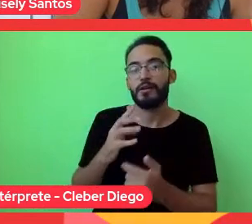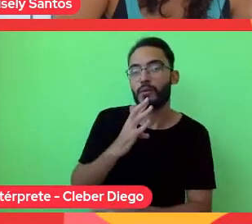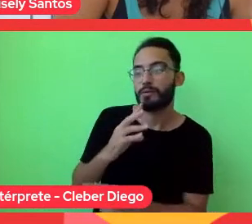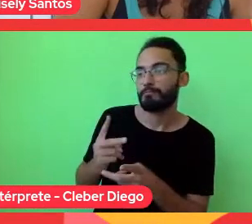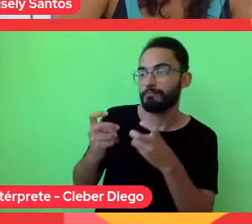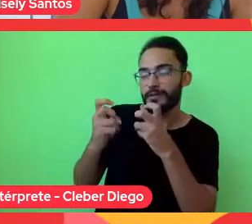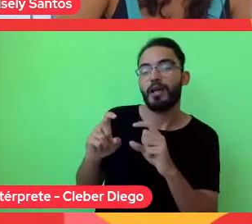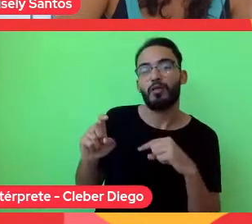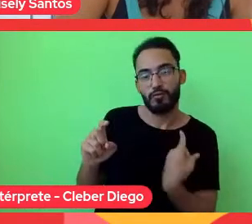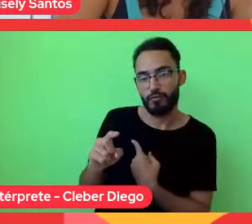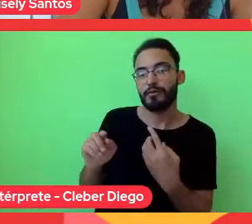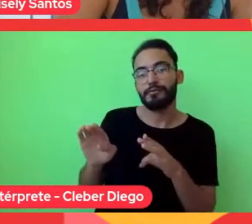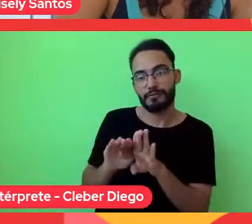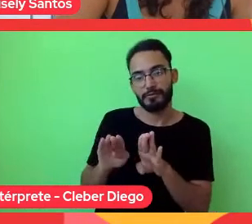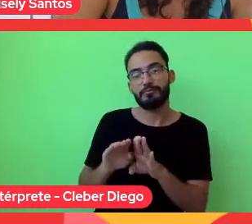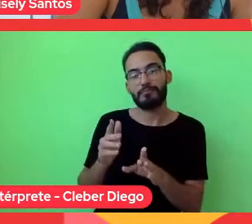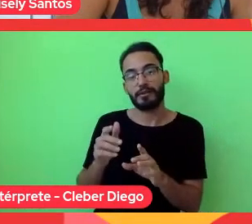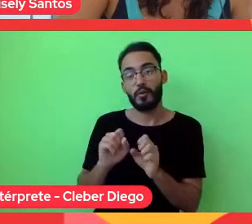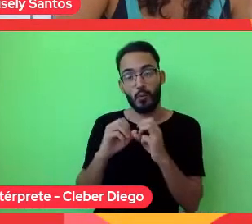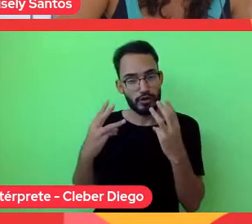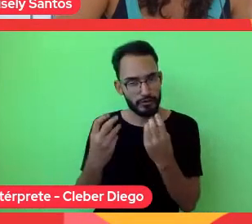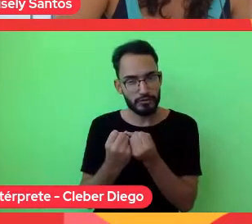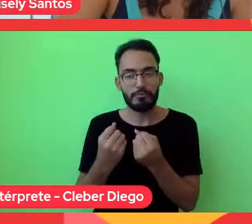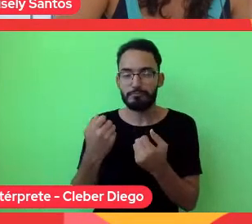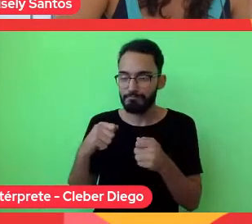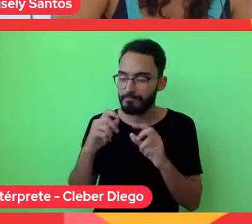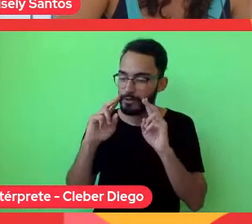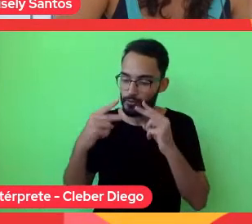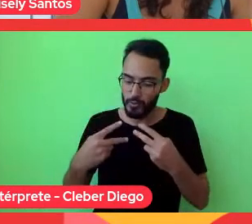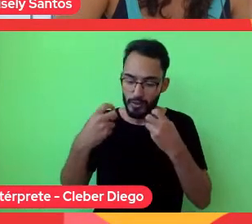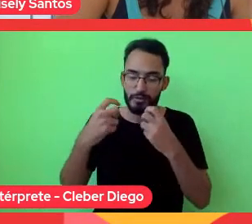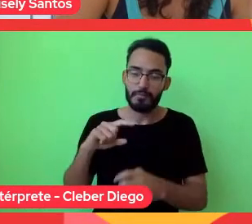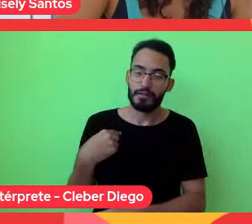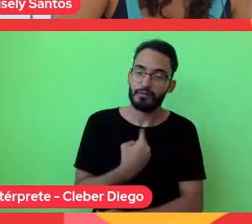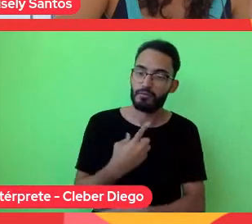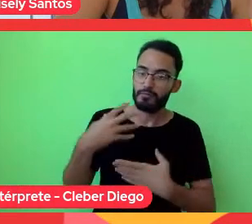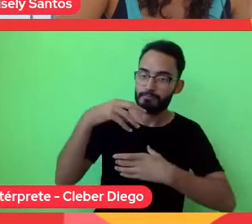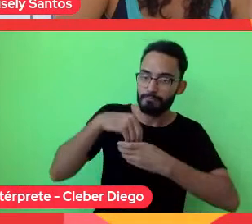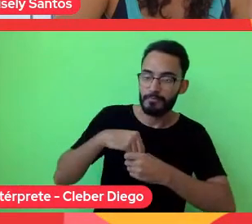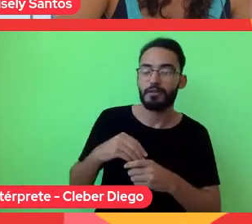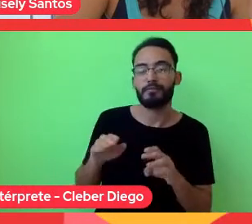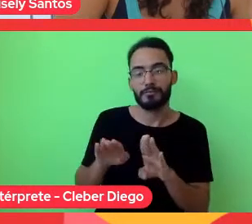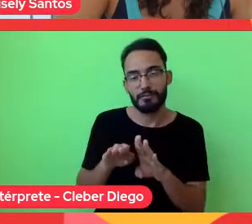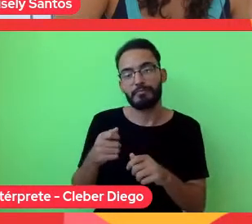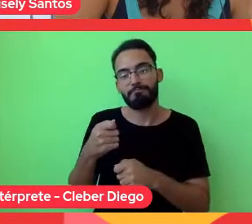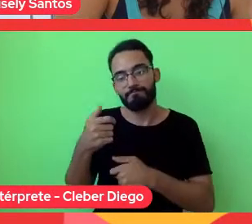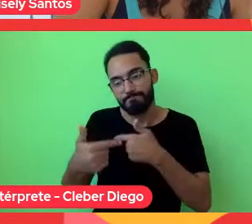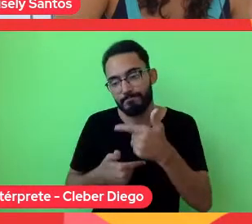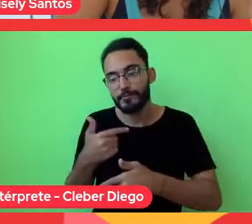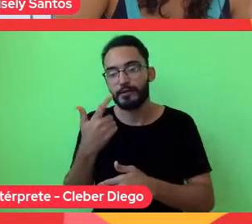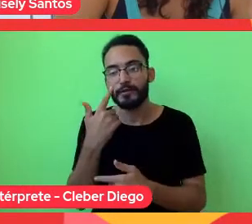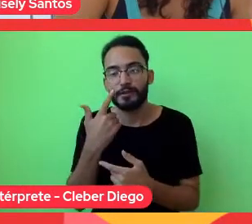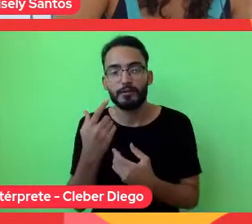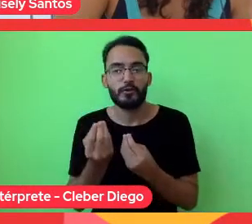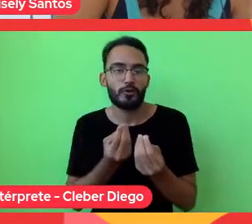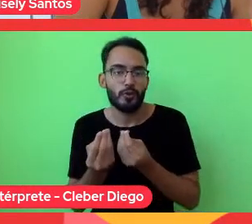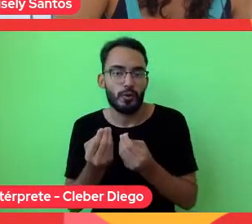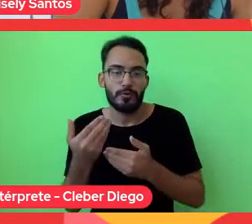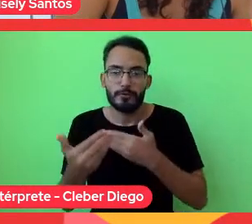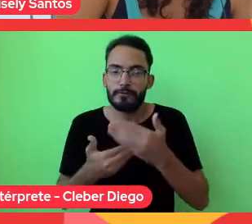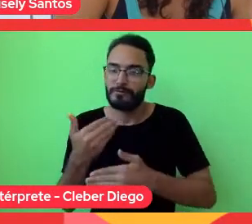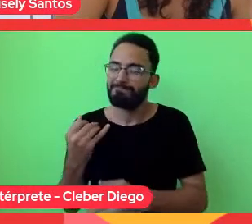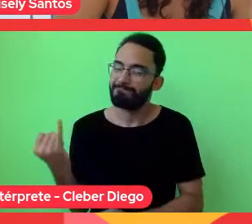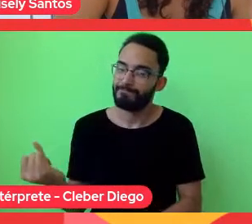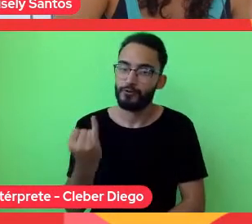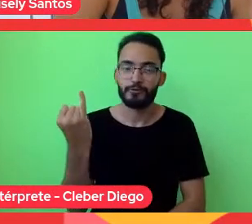da gente. Então, a questão do workshop, ela é para olhar para nós, mas que a gente possa fazer esse exercício externo também, que ele é